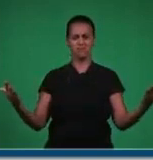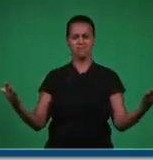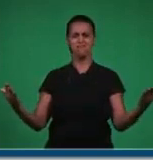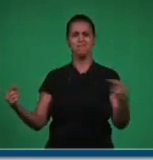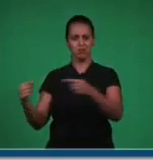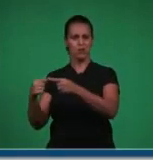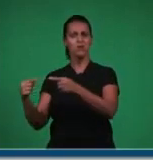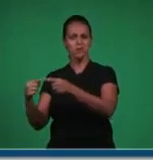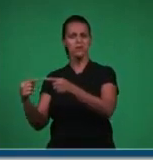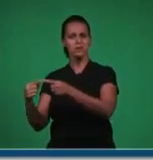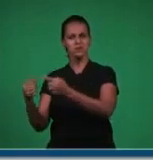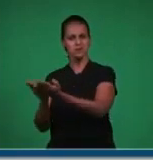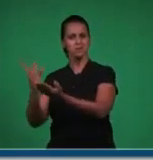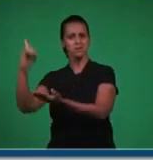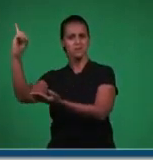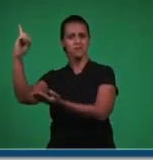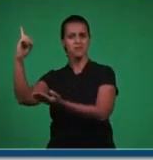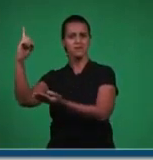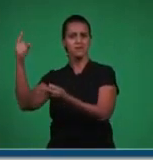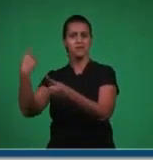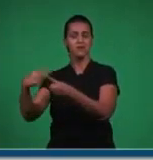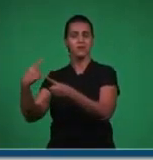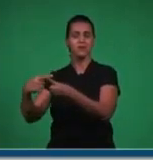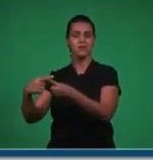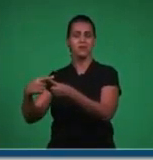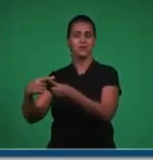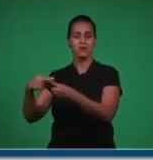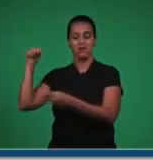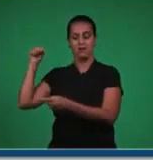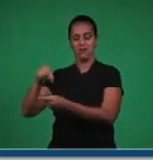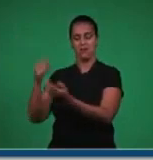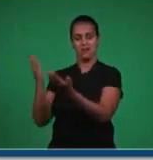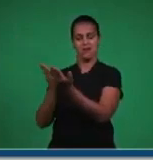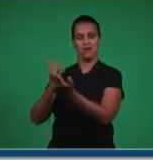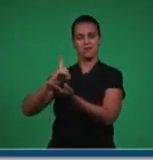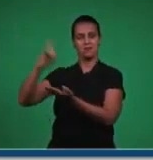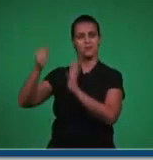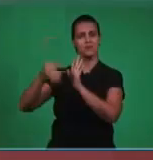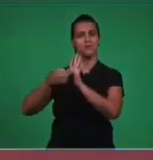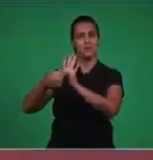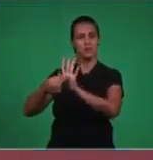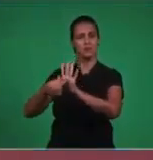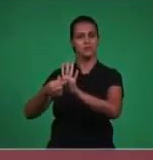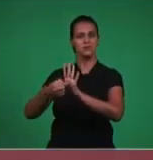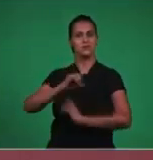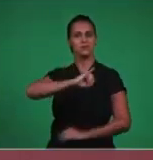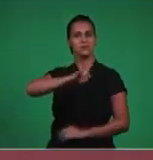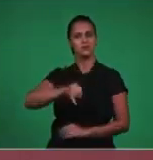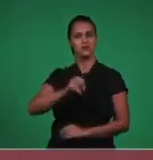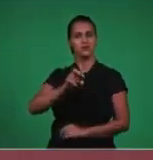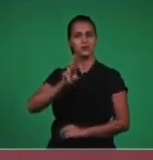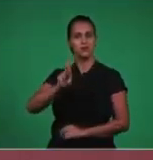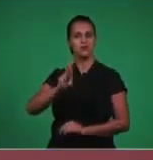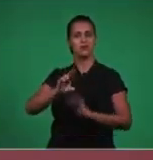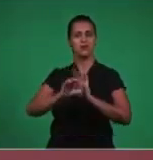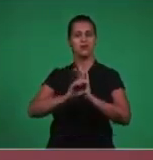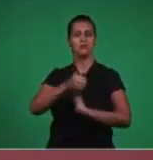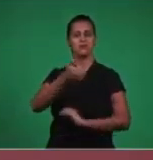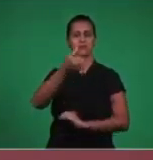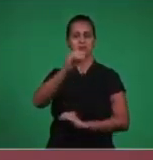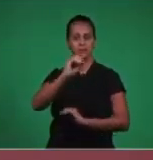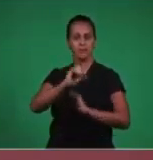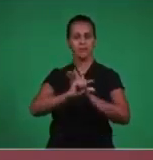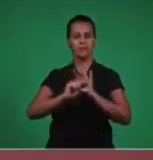palavra. Porque a palavra de Deus nos fala em Jeremias, no capítulo 10, verso 12,